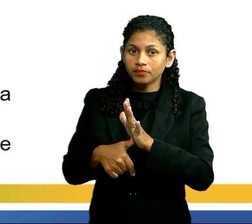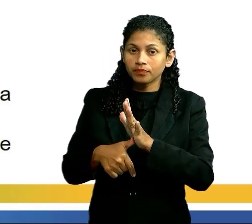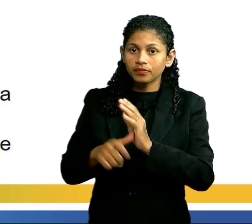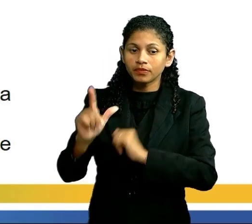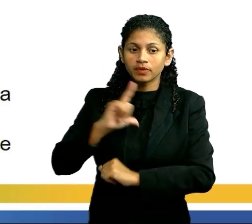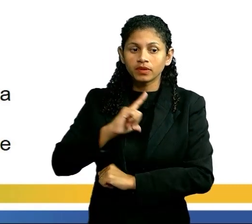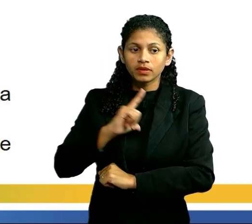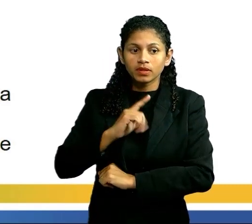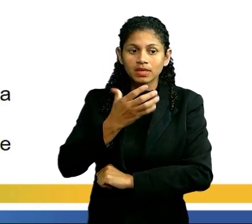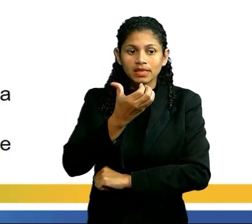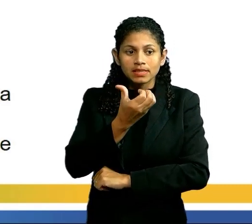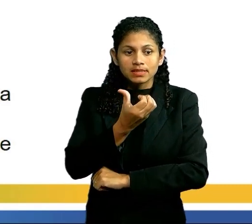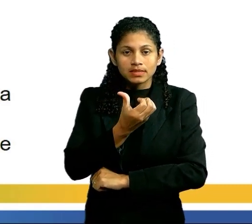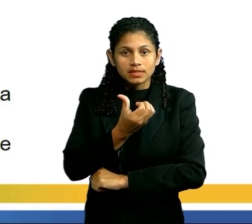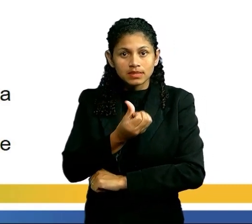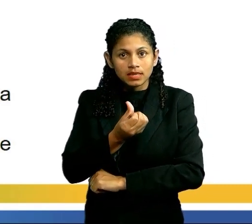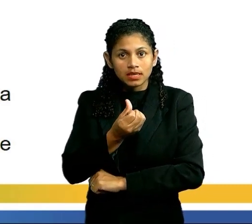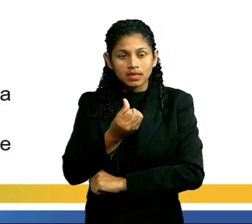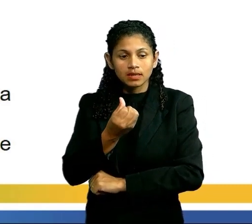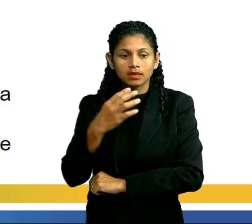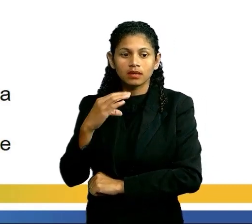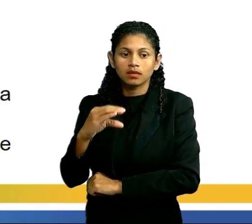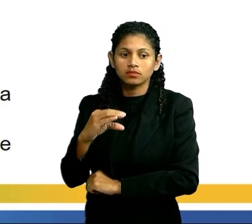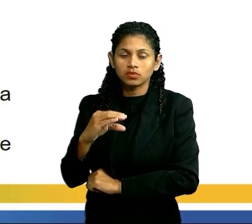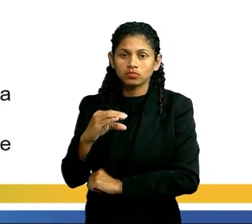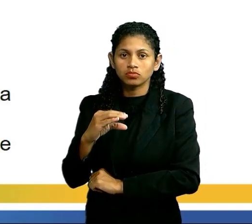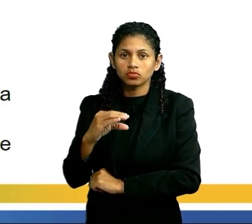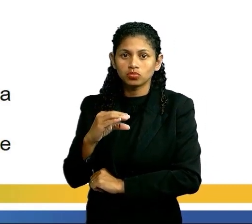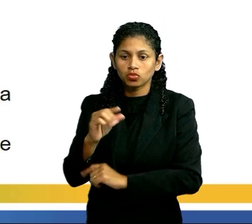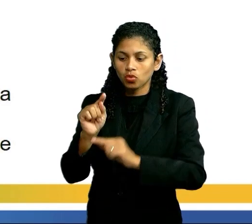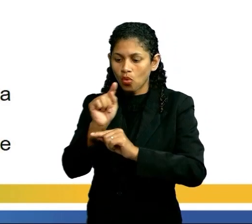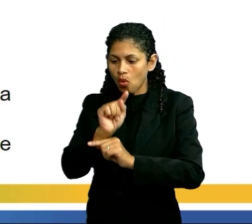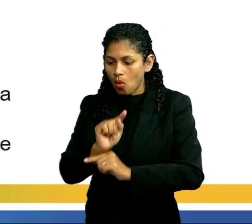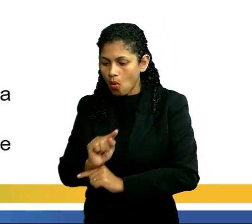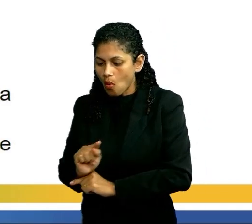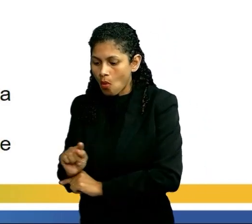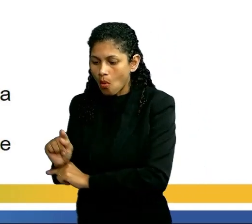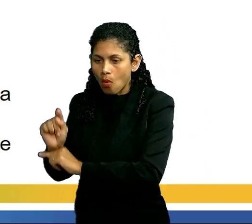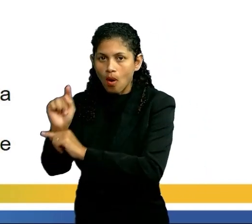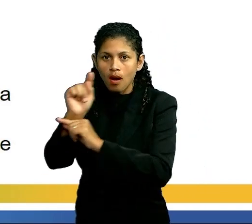6 carbonos que constituem um ciclo